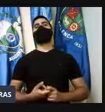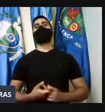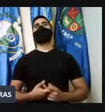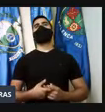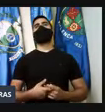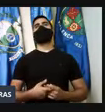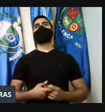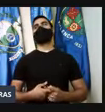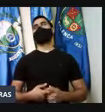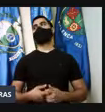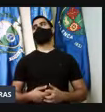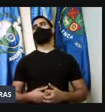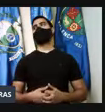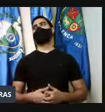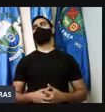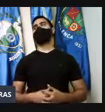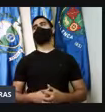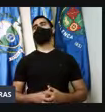Não se encontra, Fabiane, não.